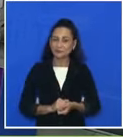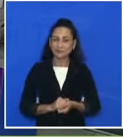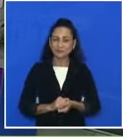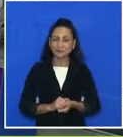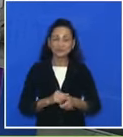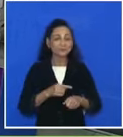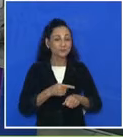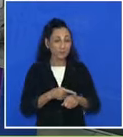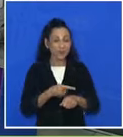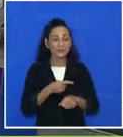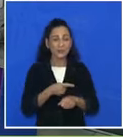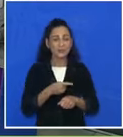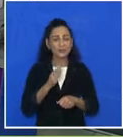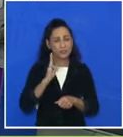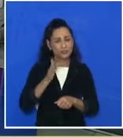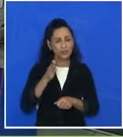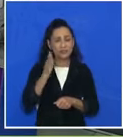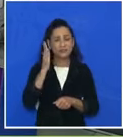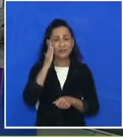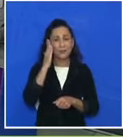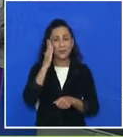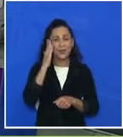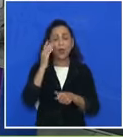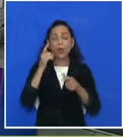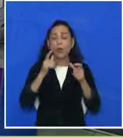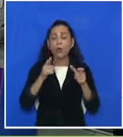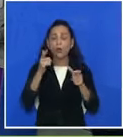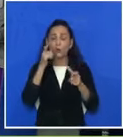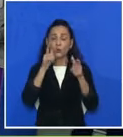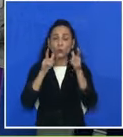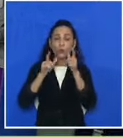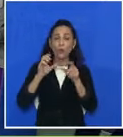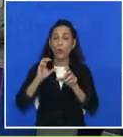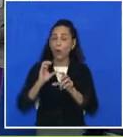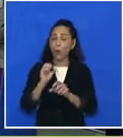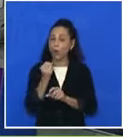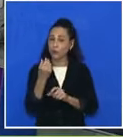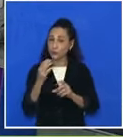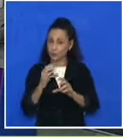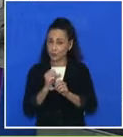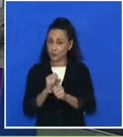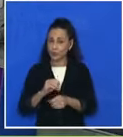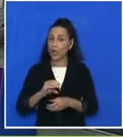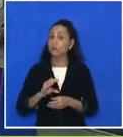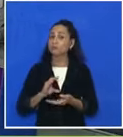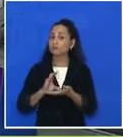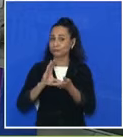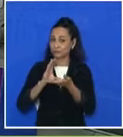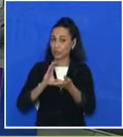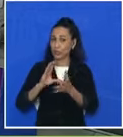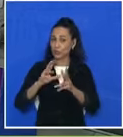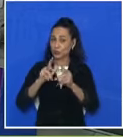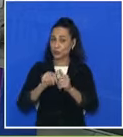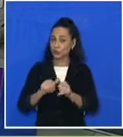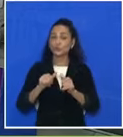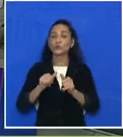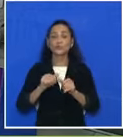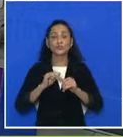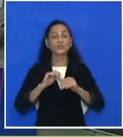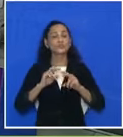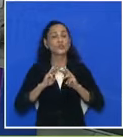em breve, você já poderá saber de onde são as apostas vencedoras ou se o prêmio está acumulado. Tudo isso e muito mais